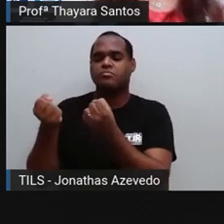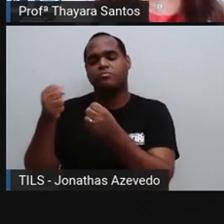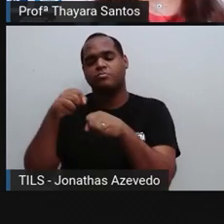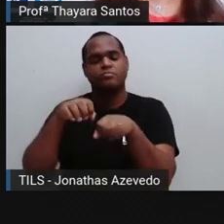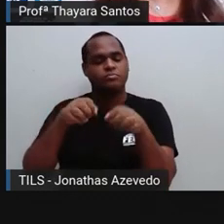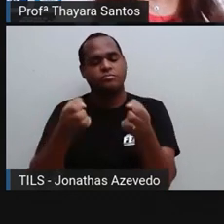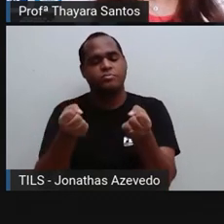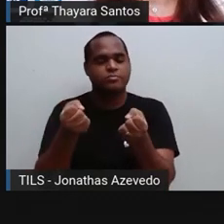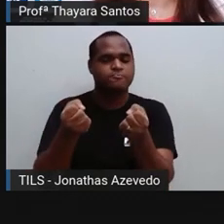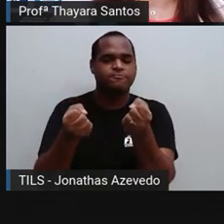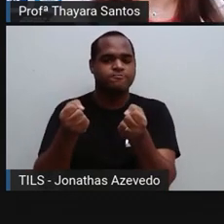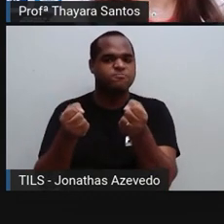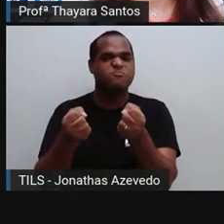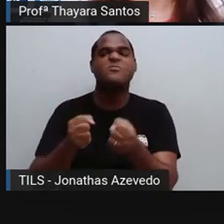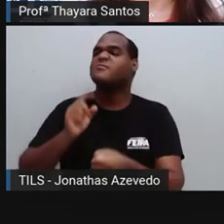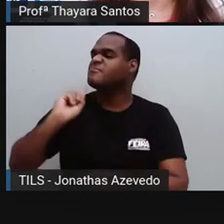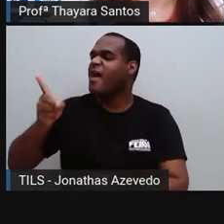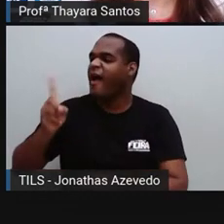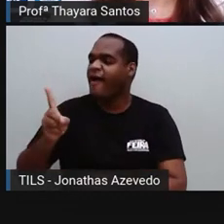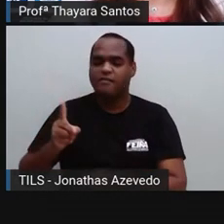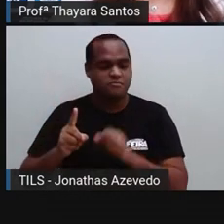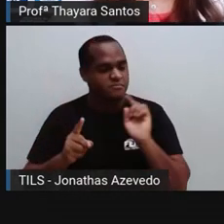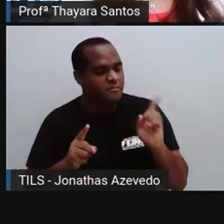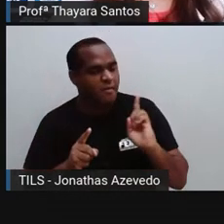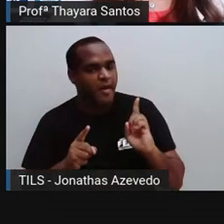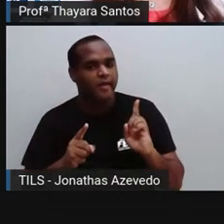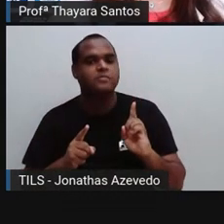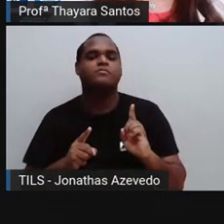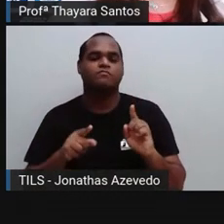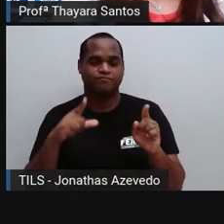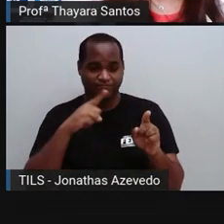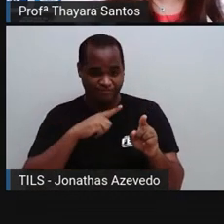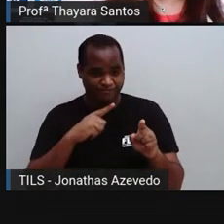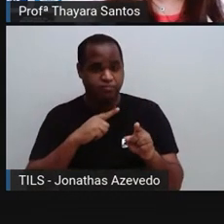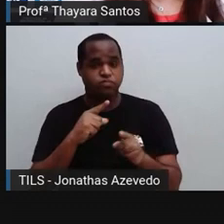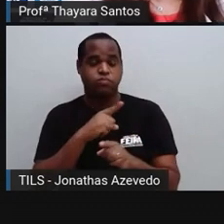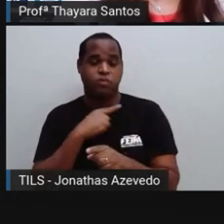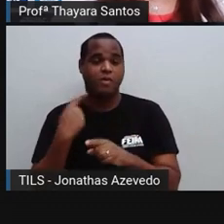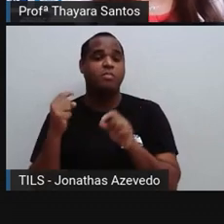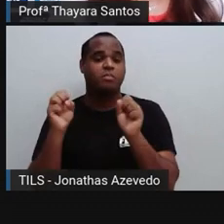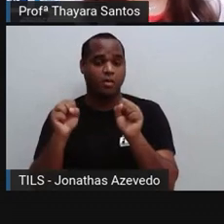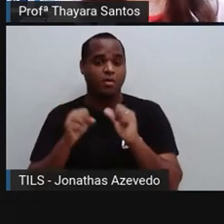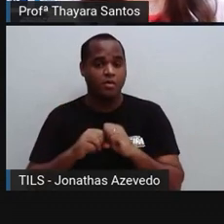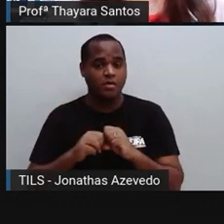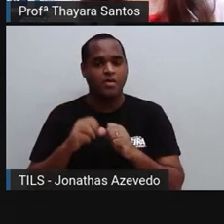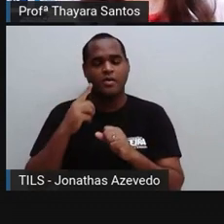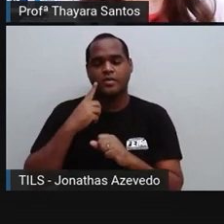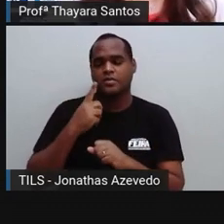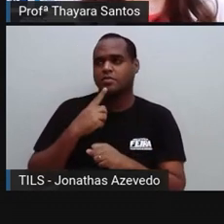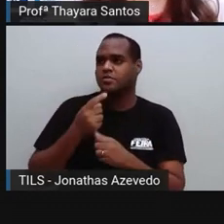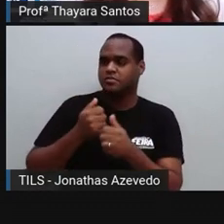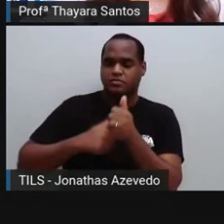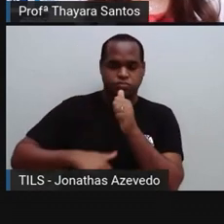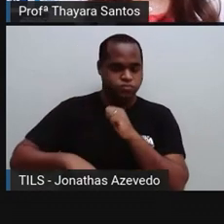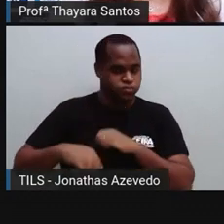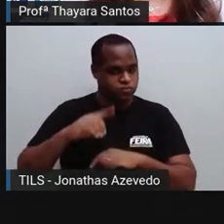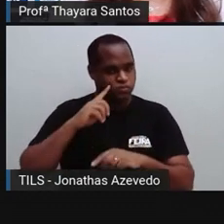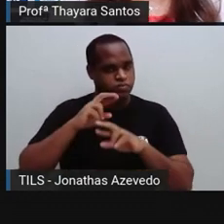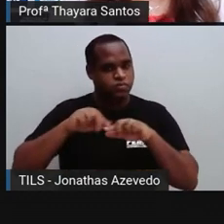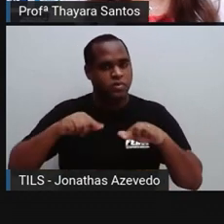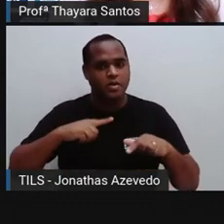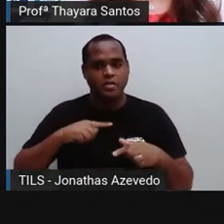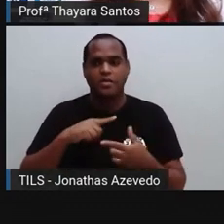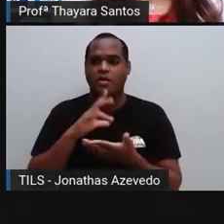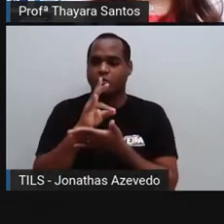uma forma geral. O álcool também está incluído aí. Elas causam dependência e elas podem levar à morte, o